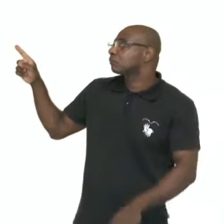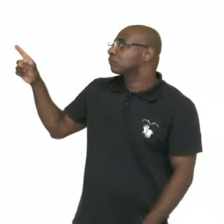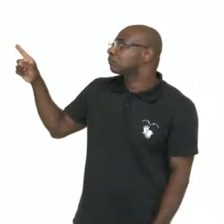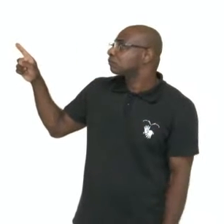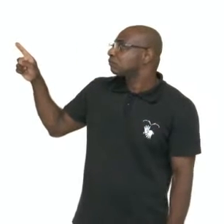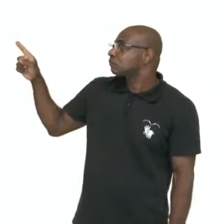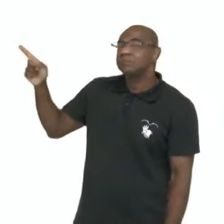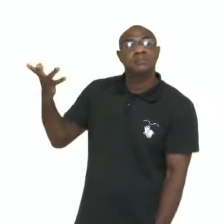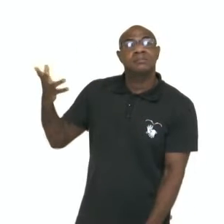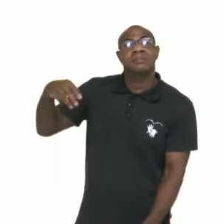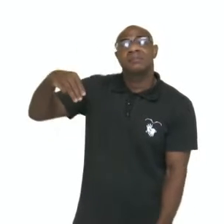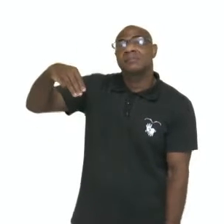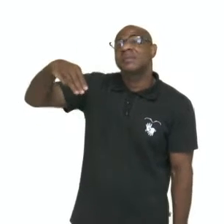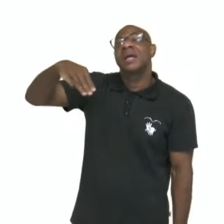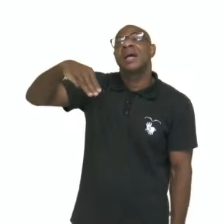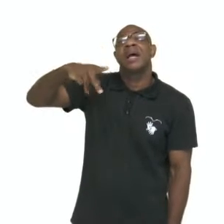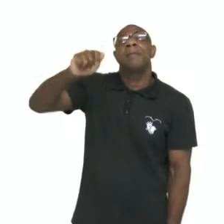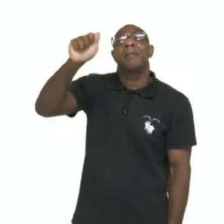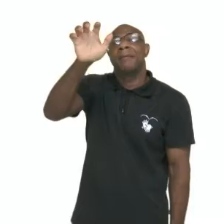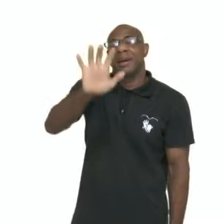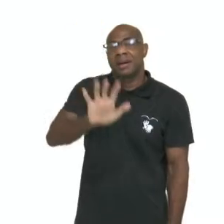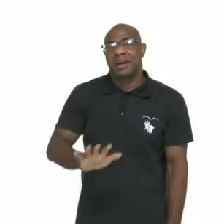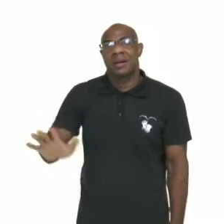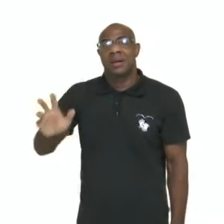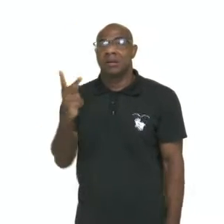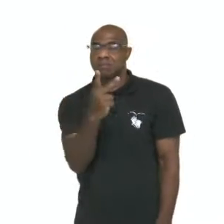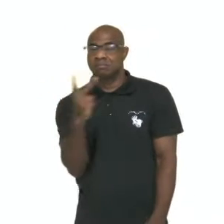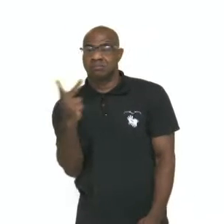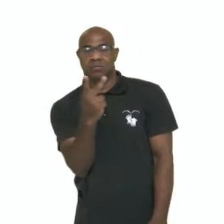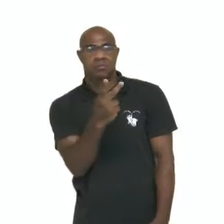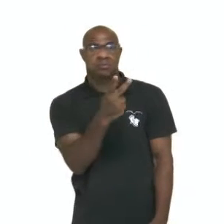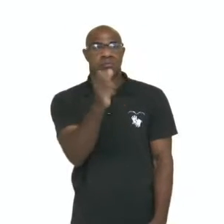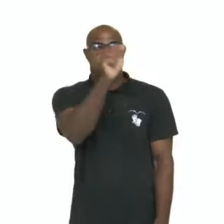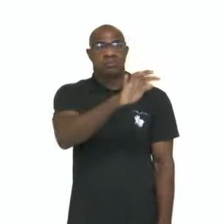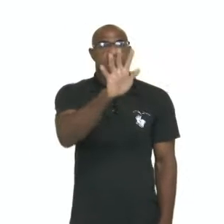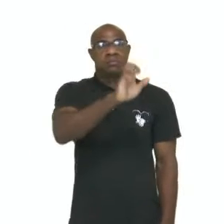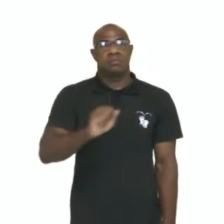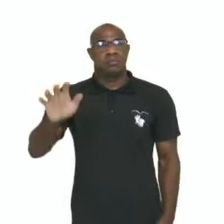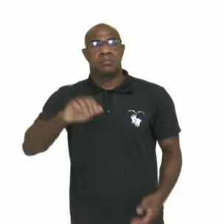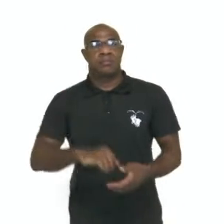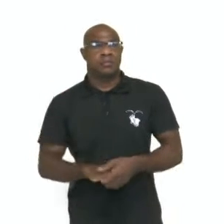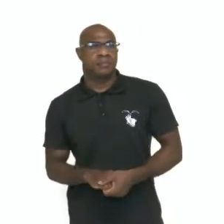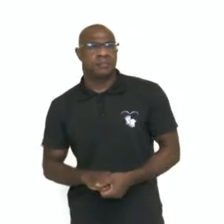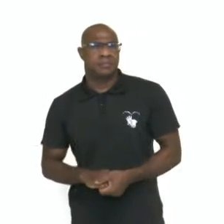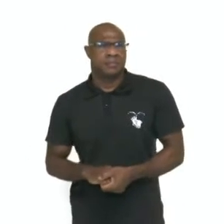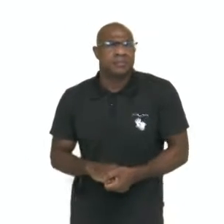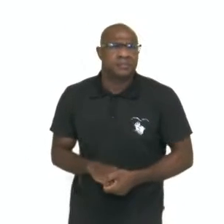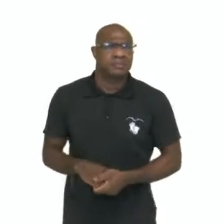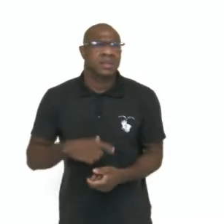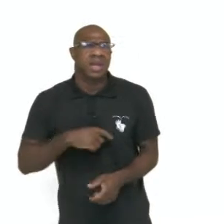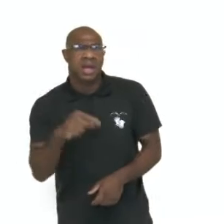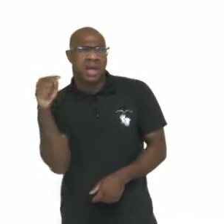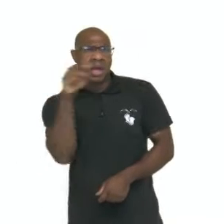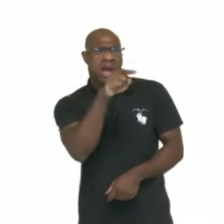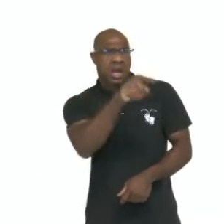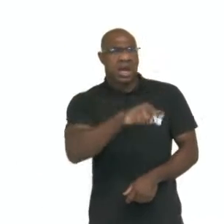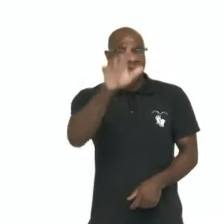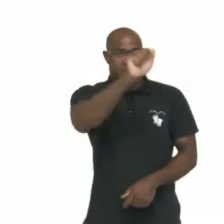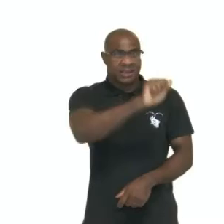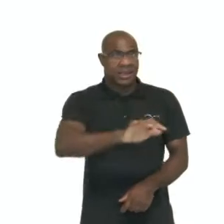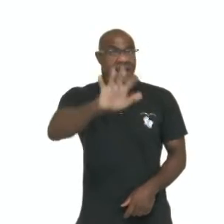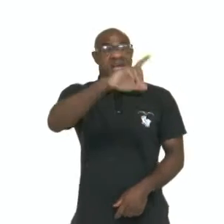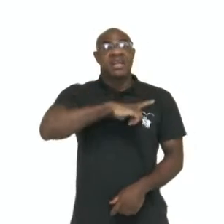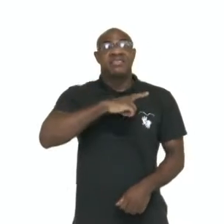só, em 1996, em setembro de 96, tinha muito mais gelo nessa região